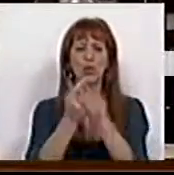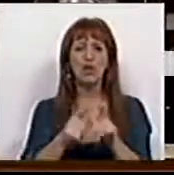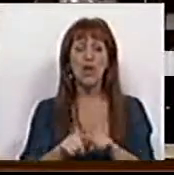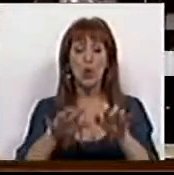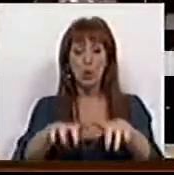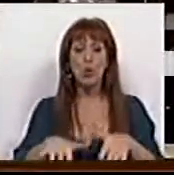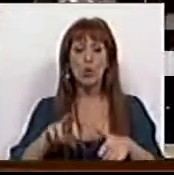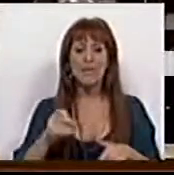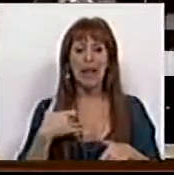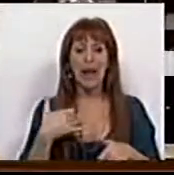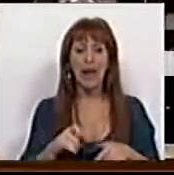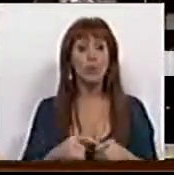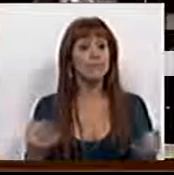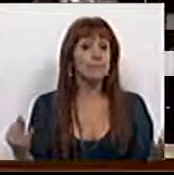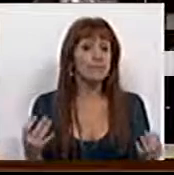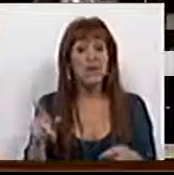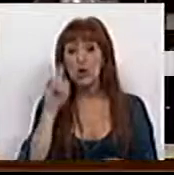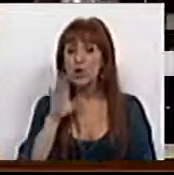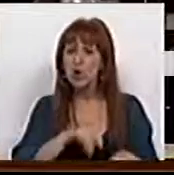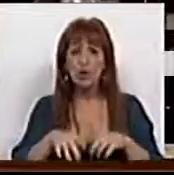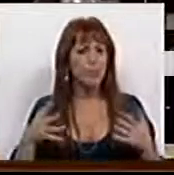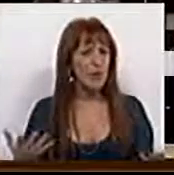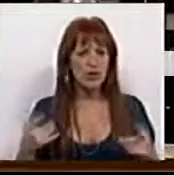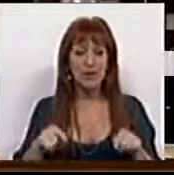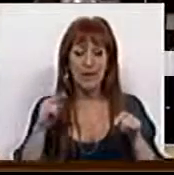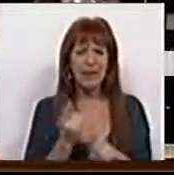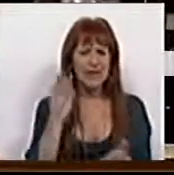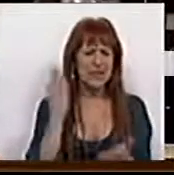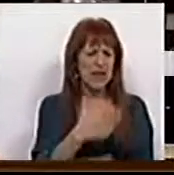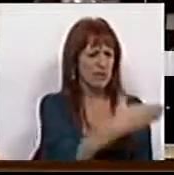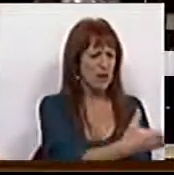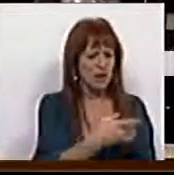para o Senado. Na realidade, senhoras e senhores deputados, desde